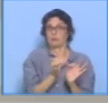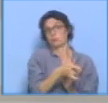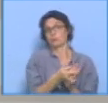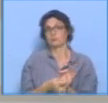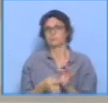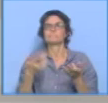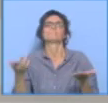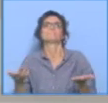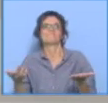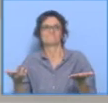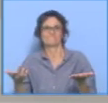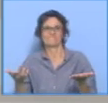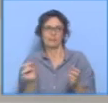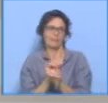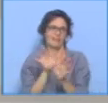Jesus então